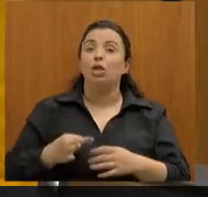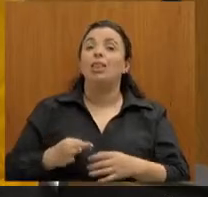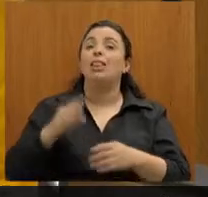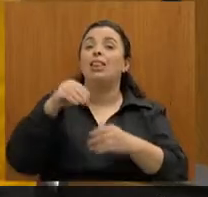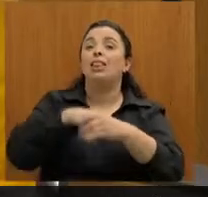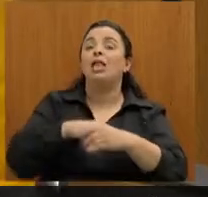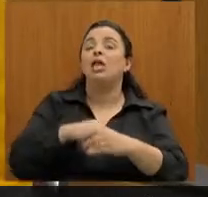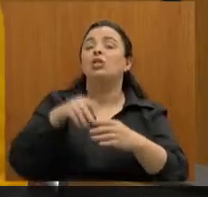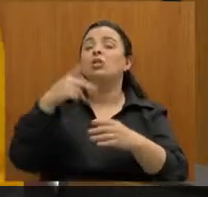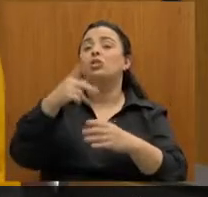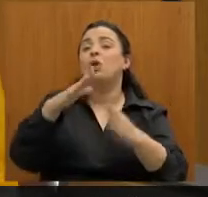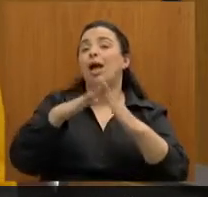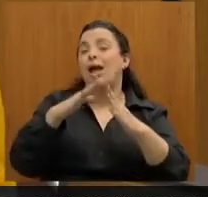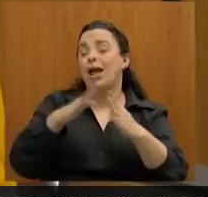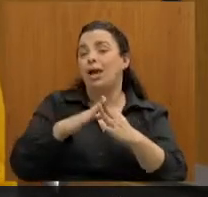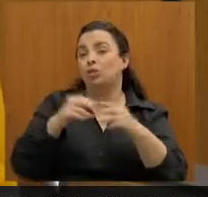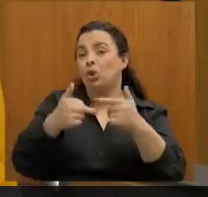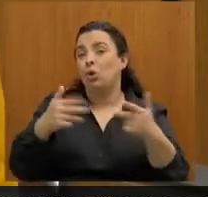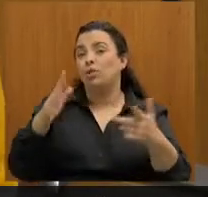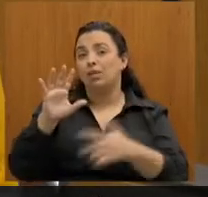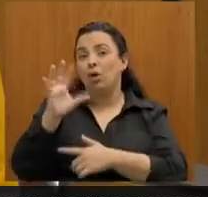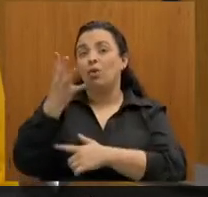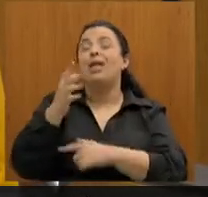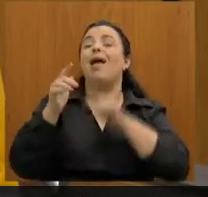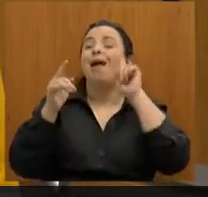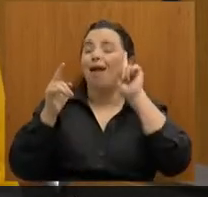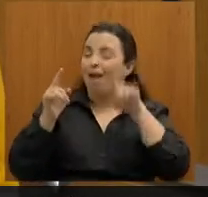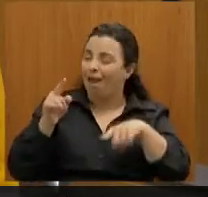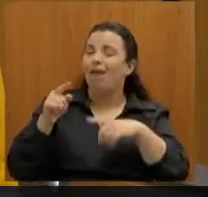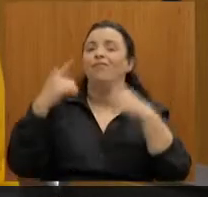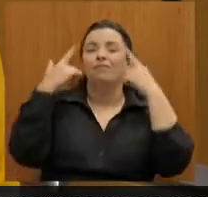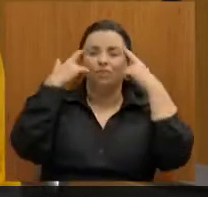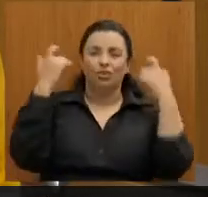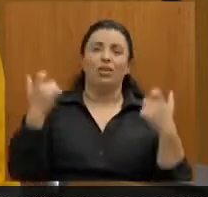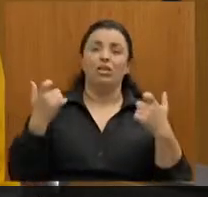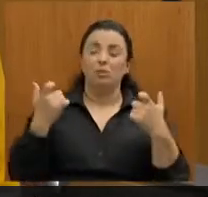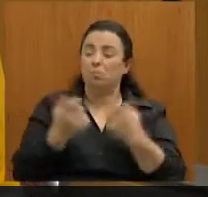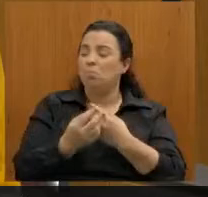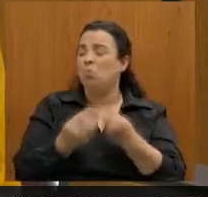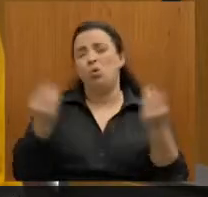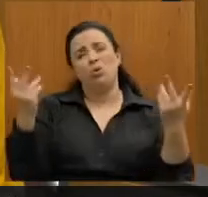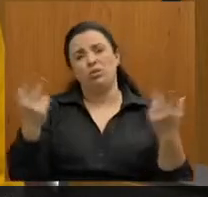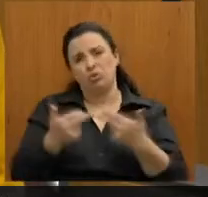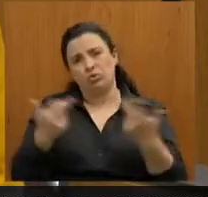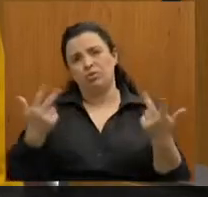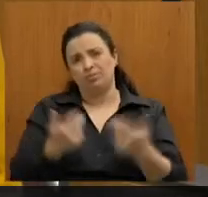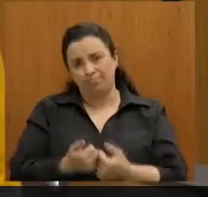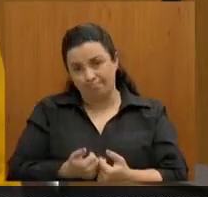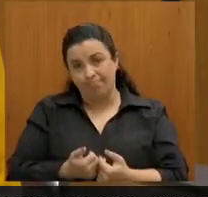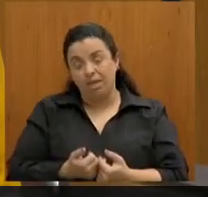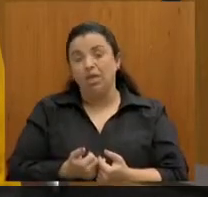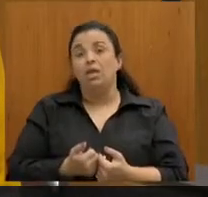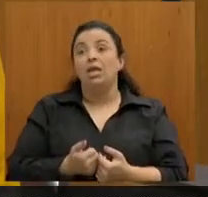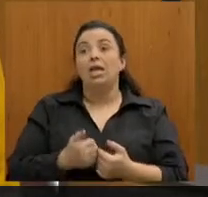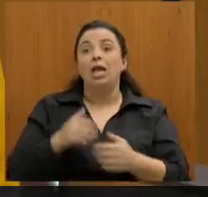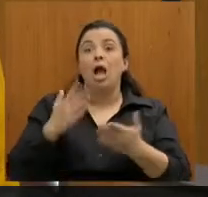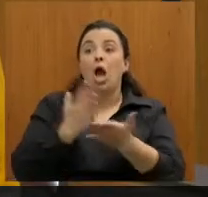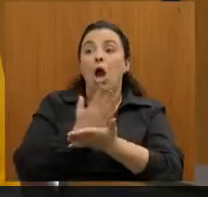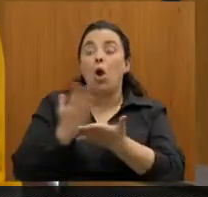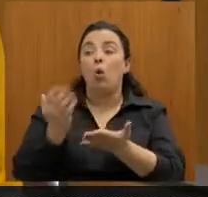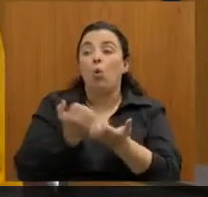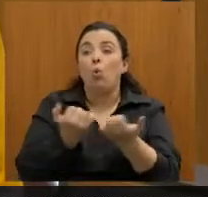muitas e que é setores da sociedade ou a sociedade como tudo não